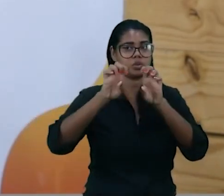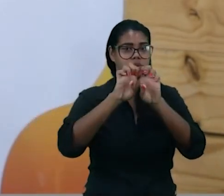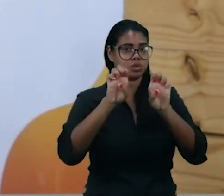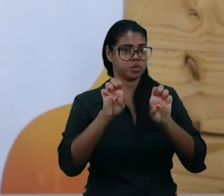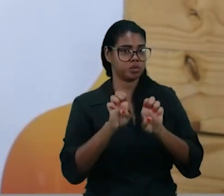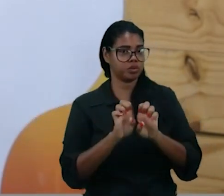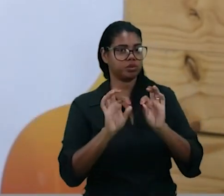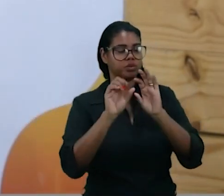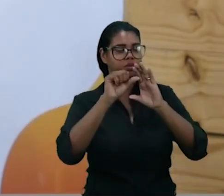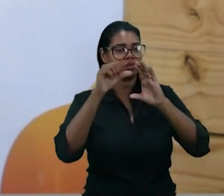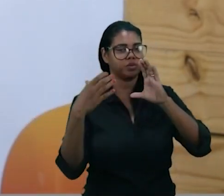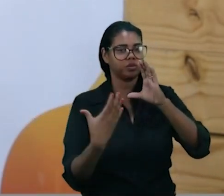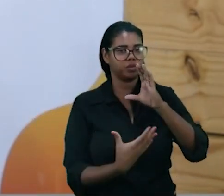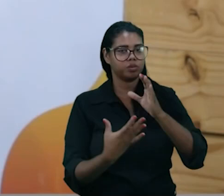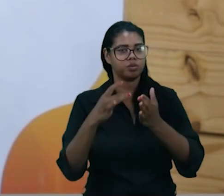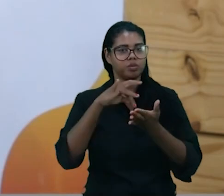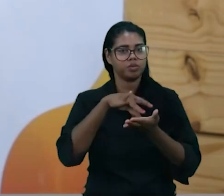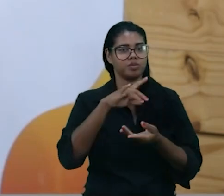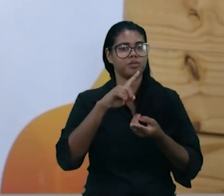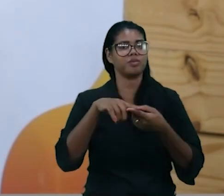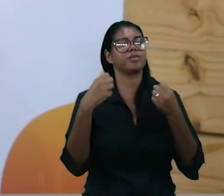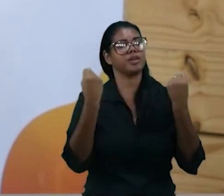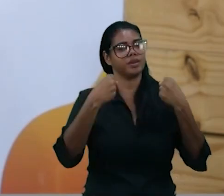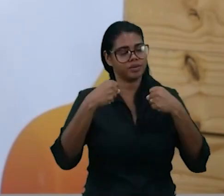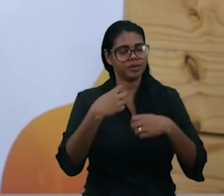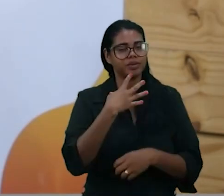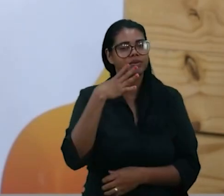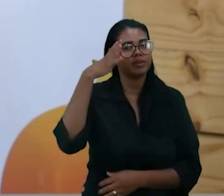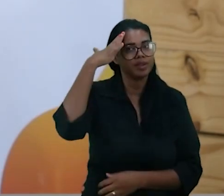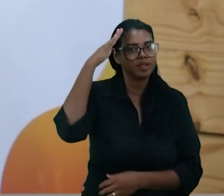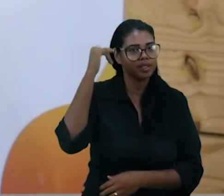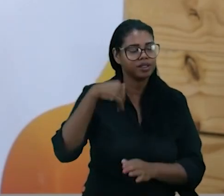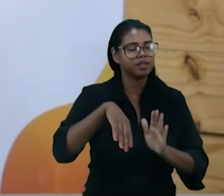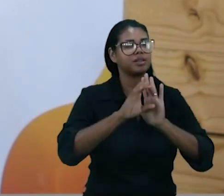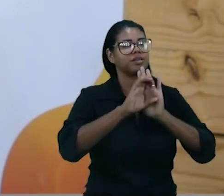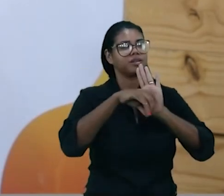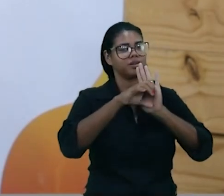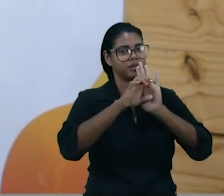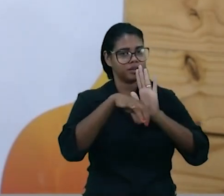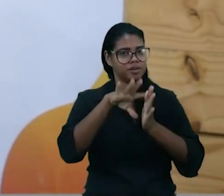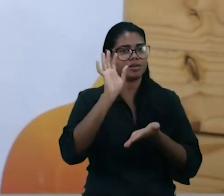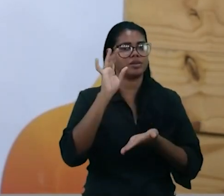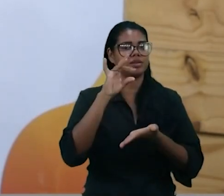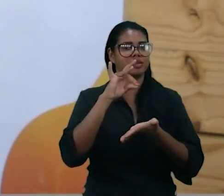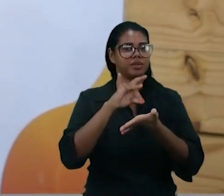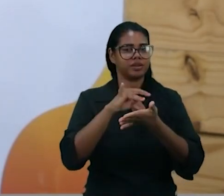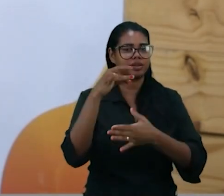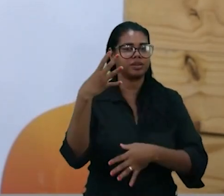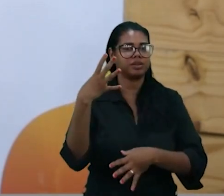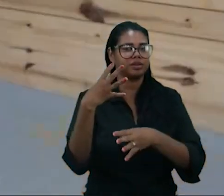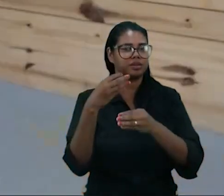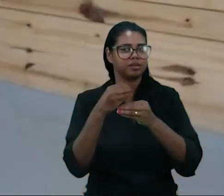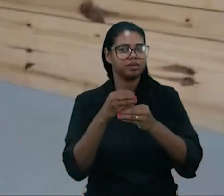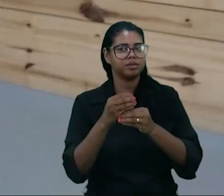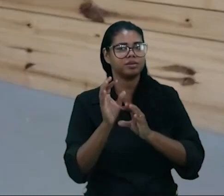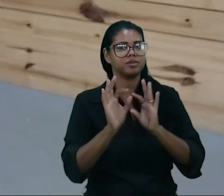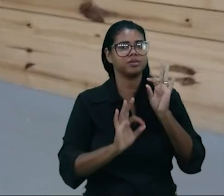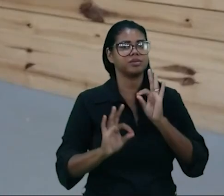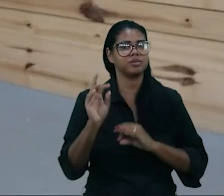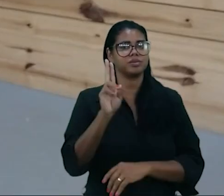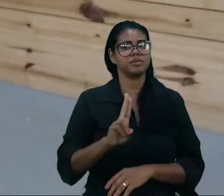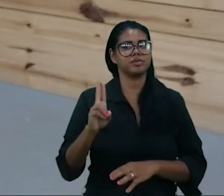uma característica, e sim, é preciso conhecer os conceitos e todos esses elementos para a gente aplicar e